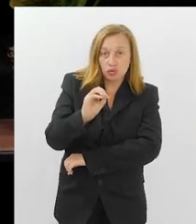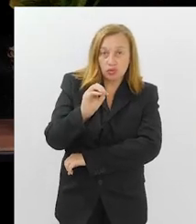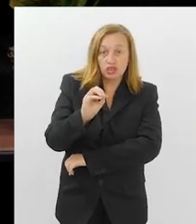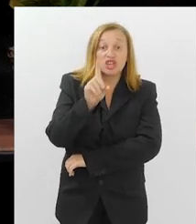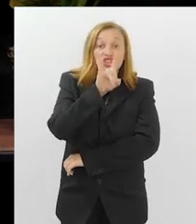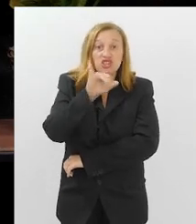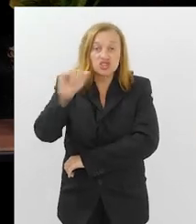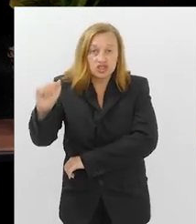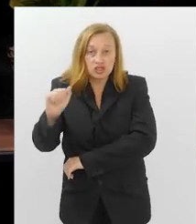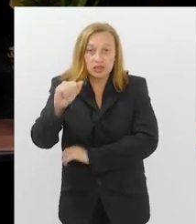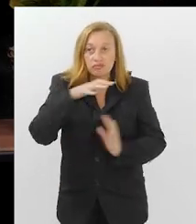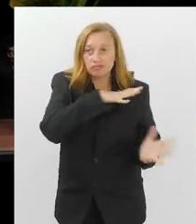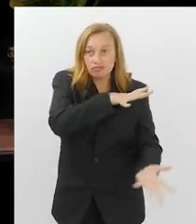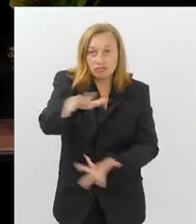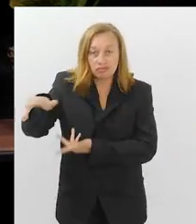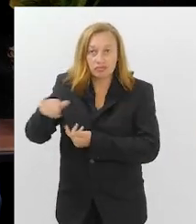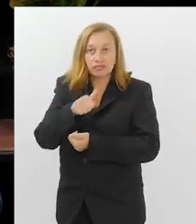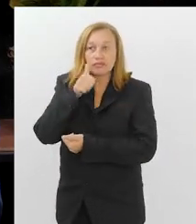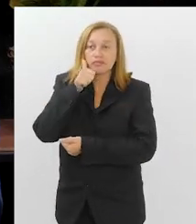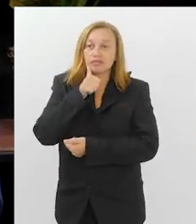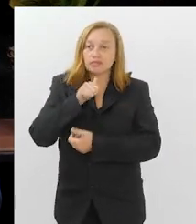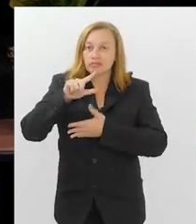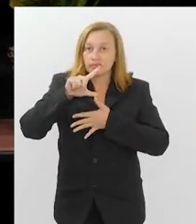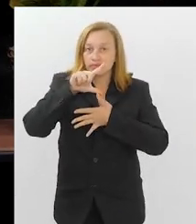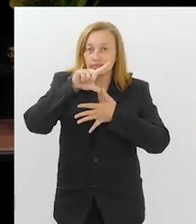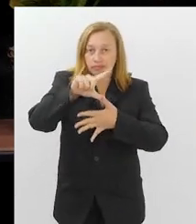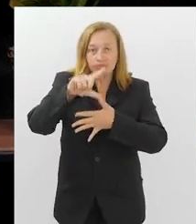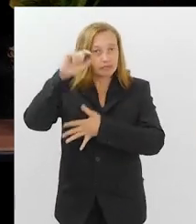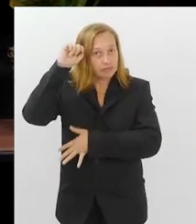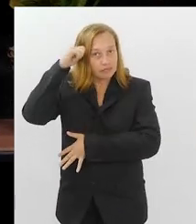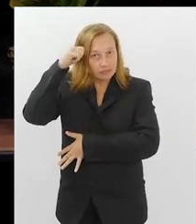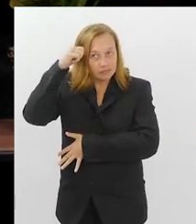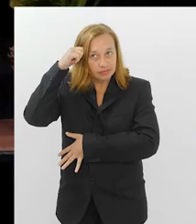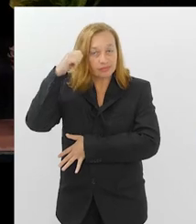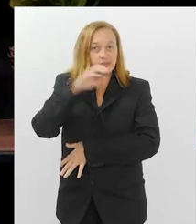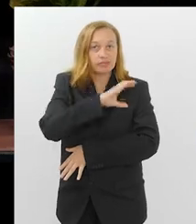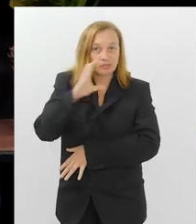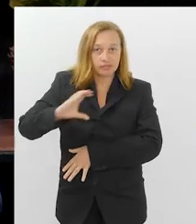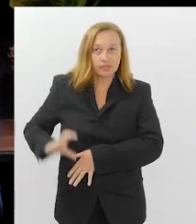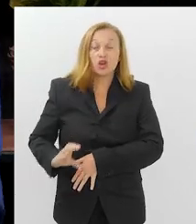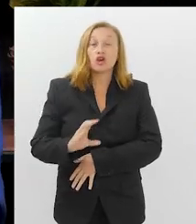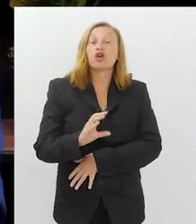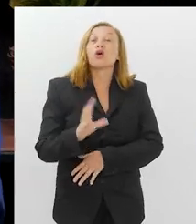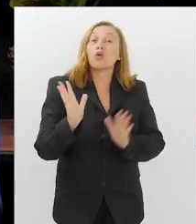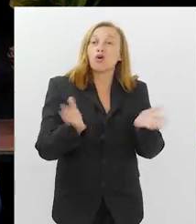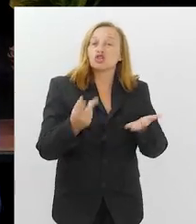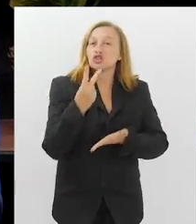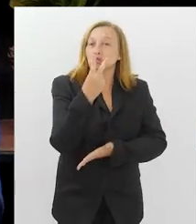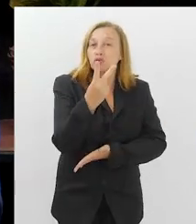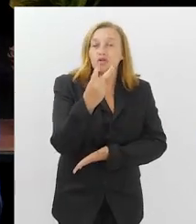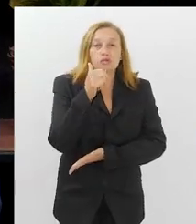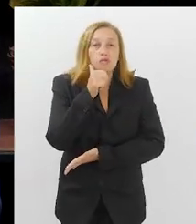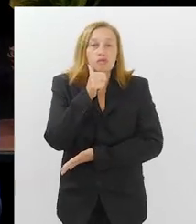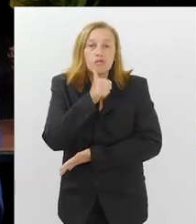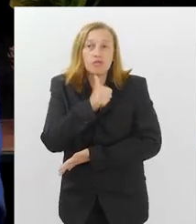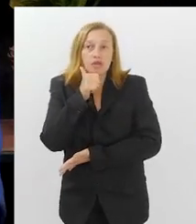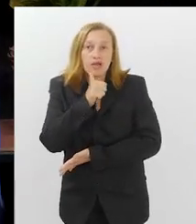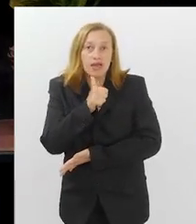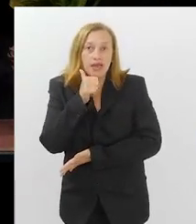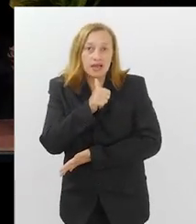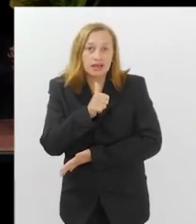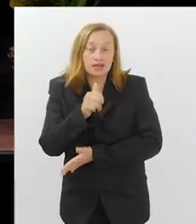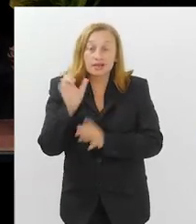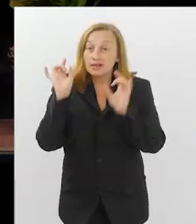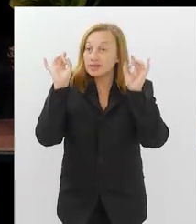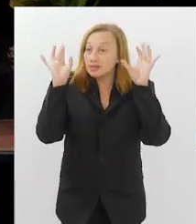Mulher Negra, Latino-Americana e Caribenha. E para isso nós trouxemos aqui duas mulheres engajadas,